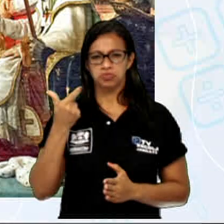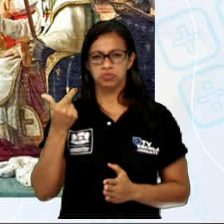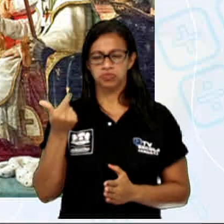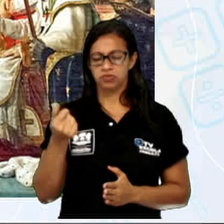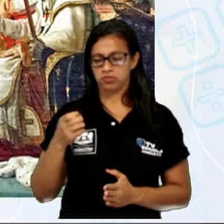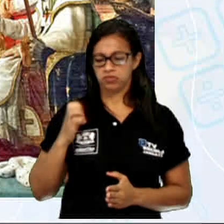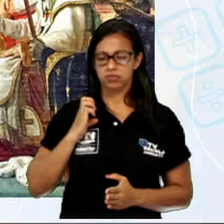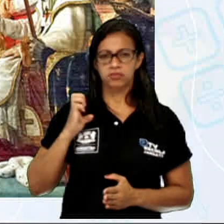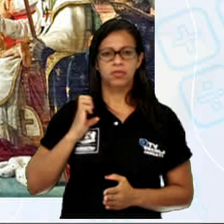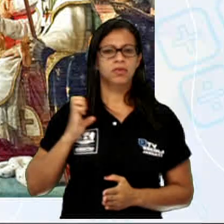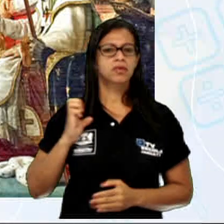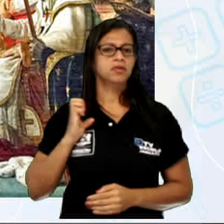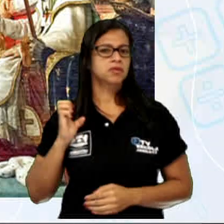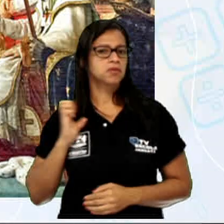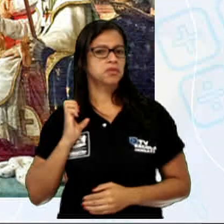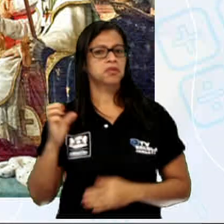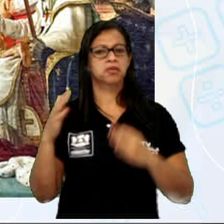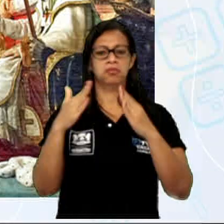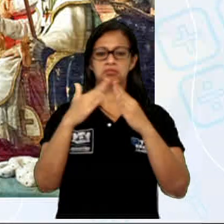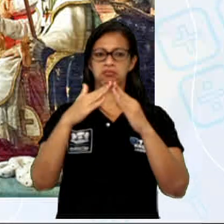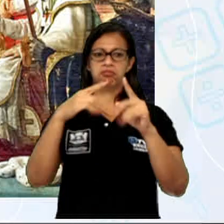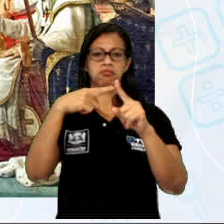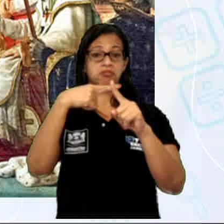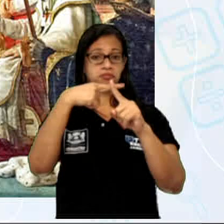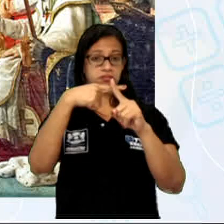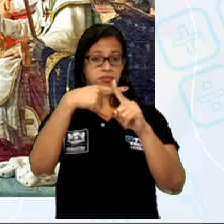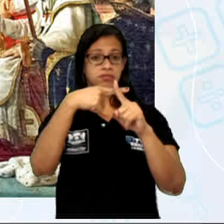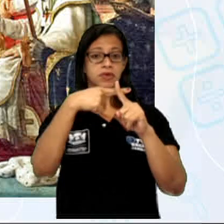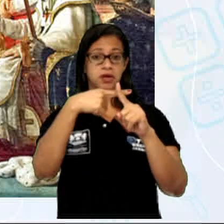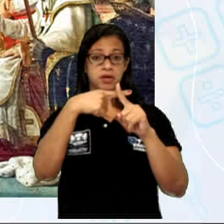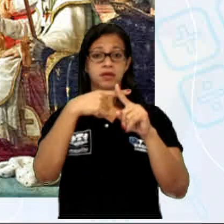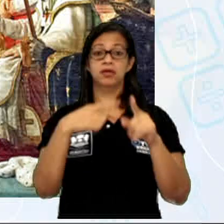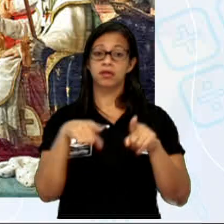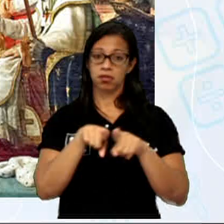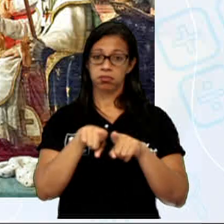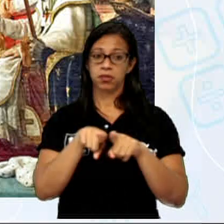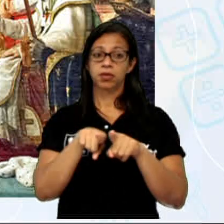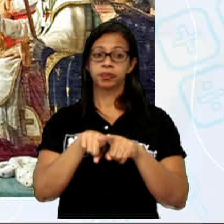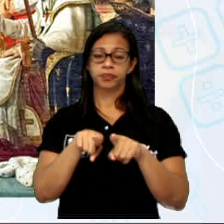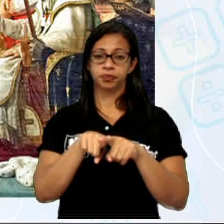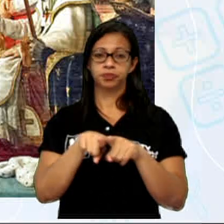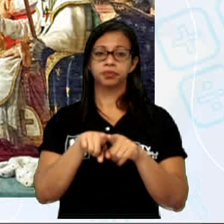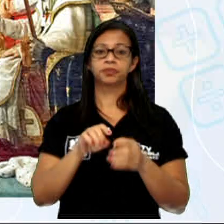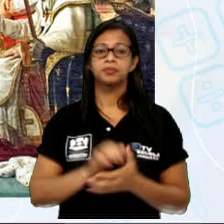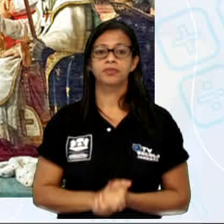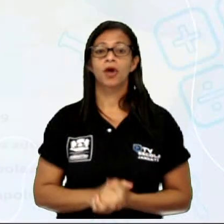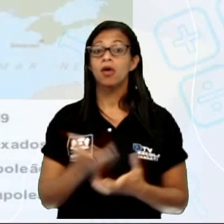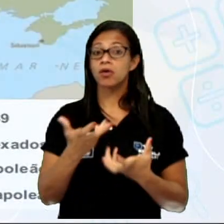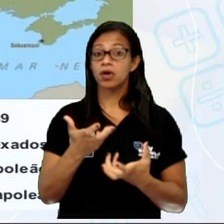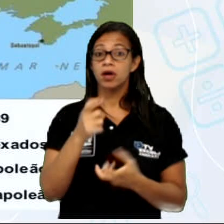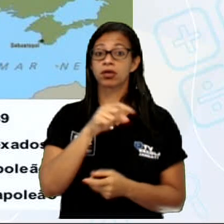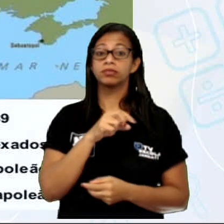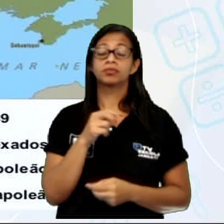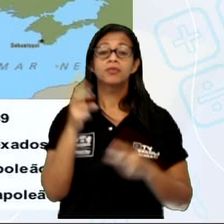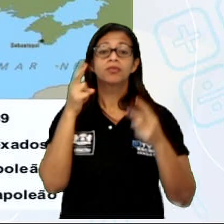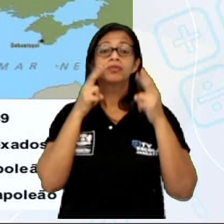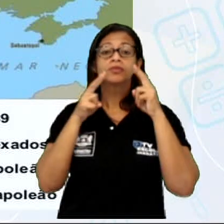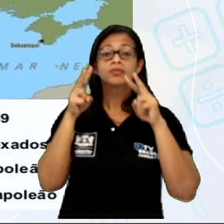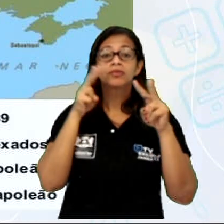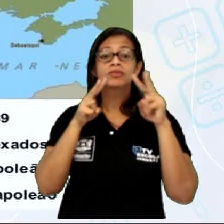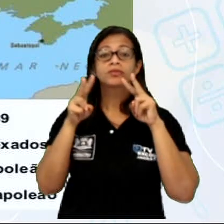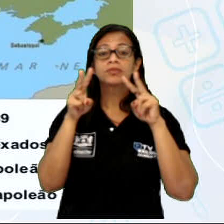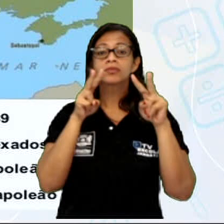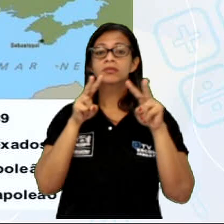dos reis, da igreja, né? Eu não vou falar sobre esse momento agora, não. Eu só trouxe a imagem mesmo para mostrar para vocês,